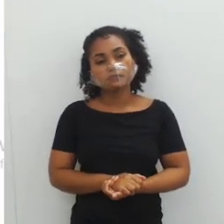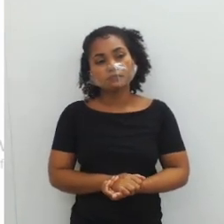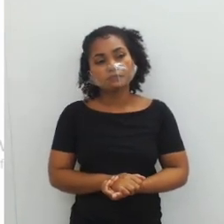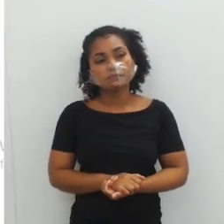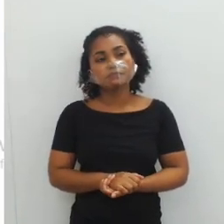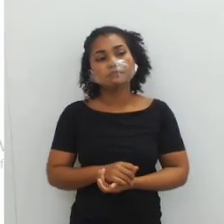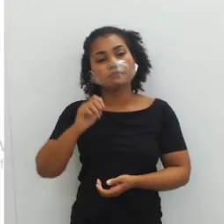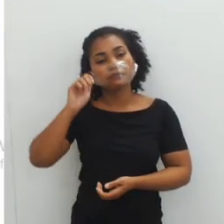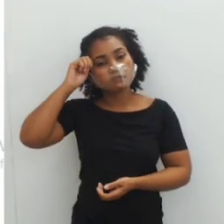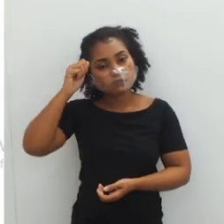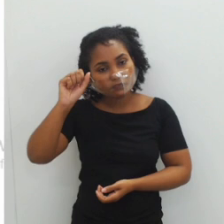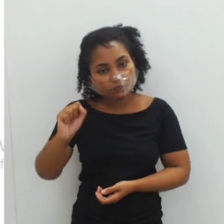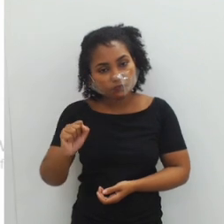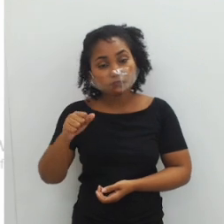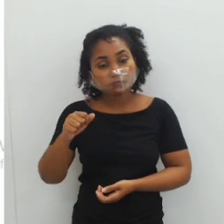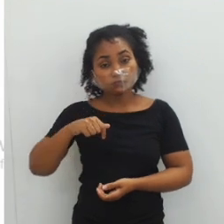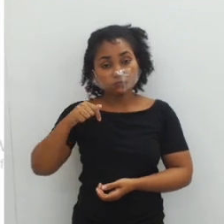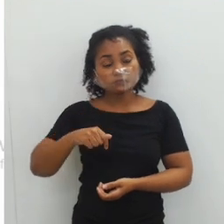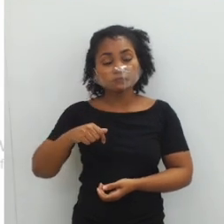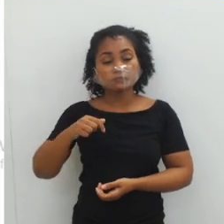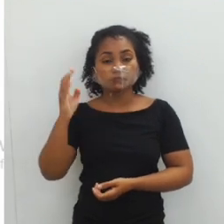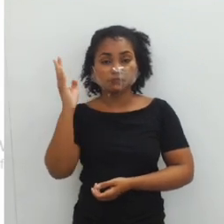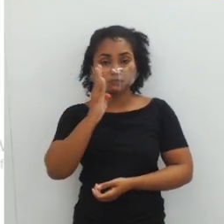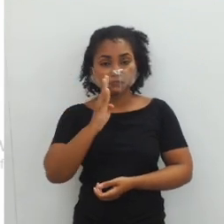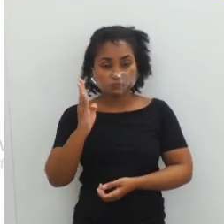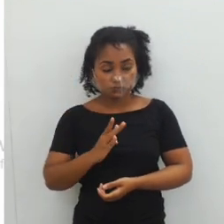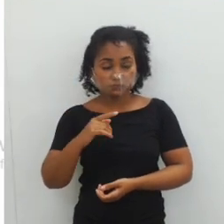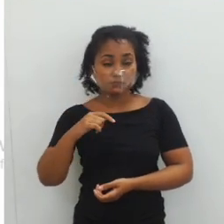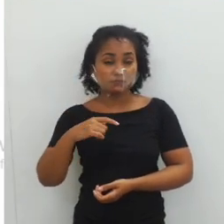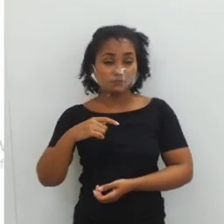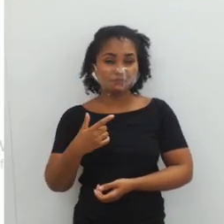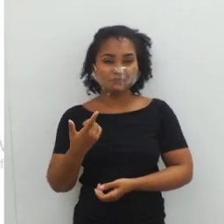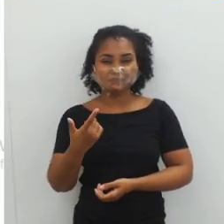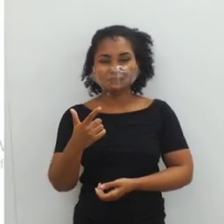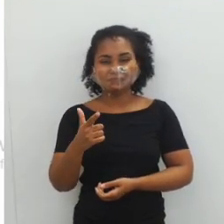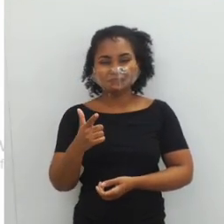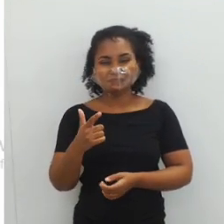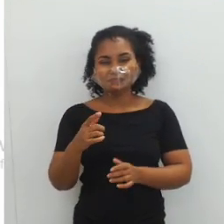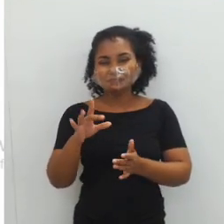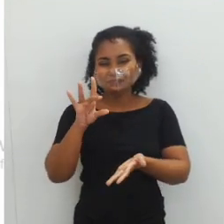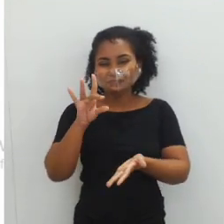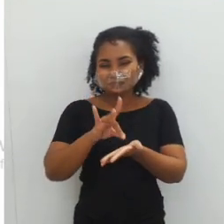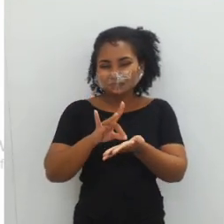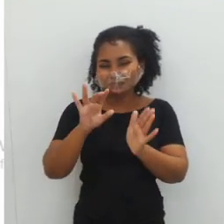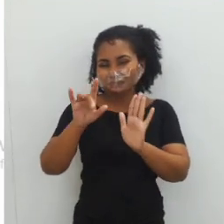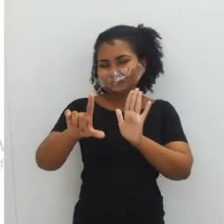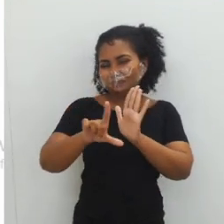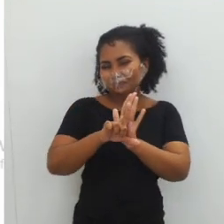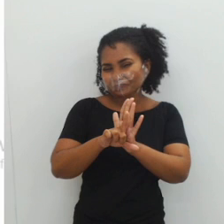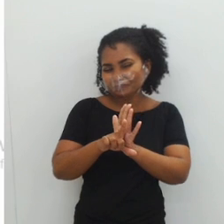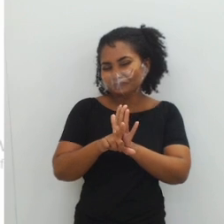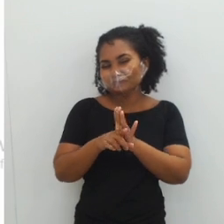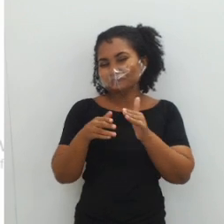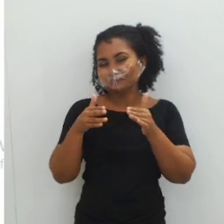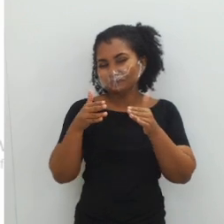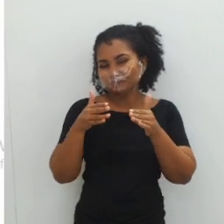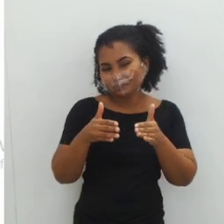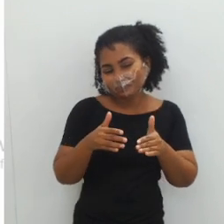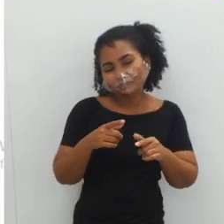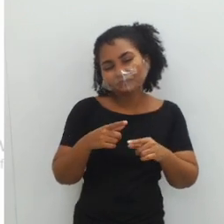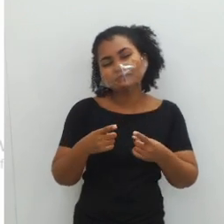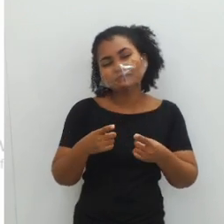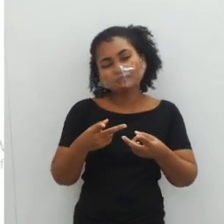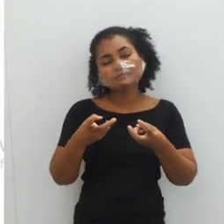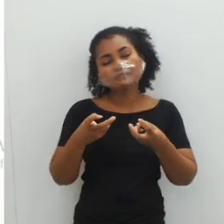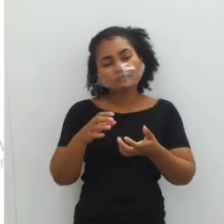África do Sul. Aqui no Brasil não era tão institucionalizado, não tinha uma lei que determinava, mas